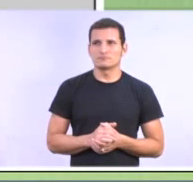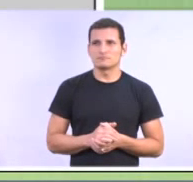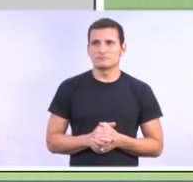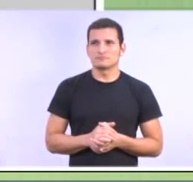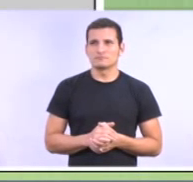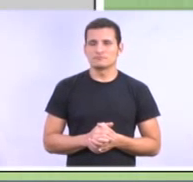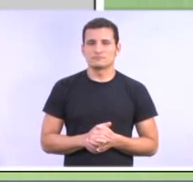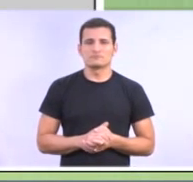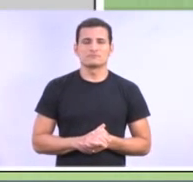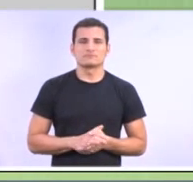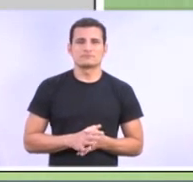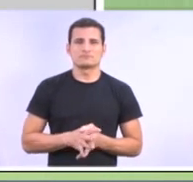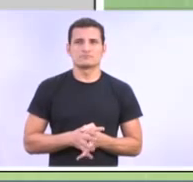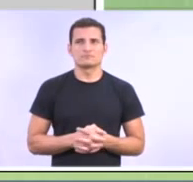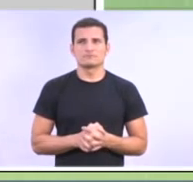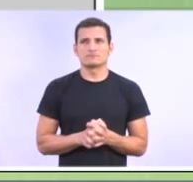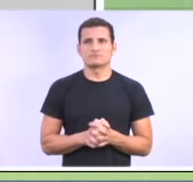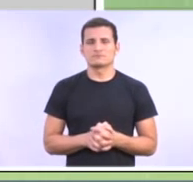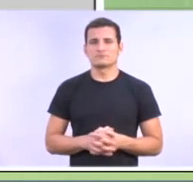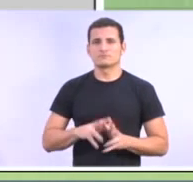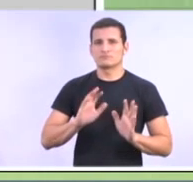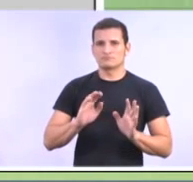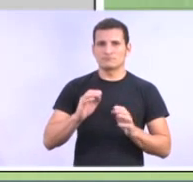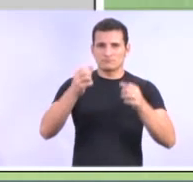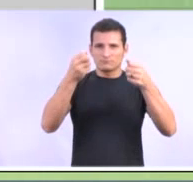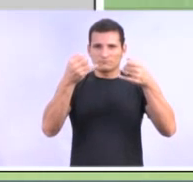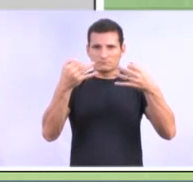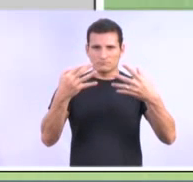Bom, nós falamos das quatro